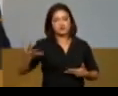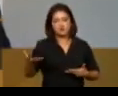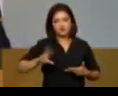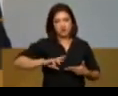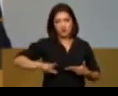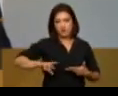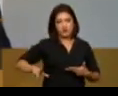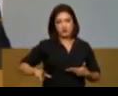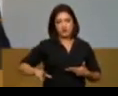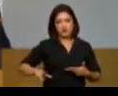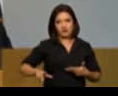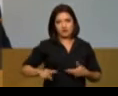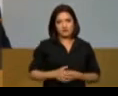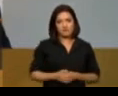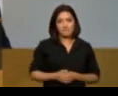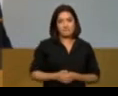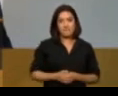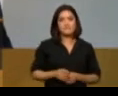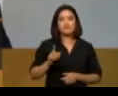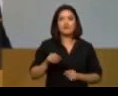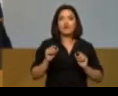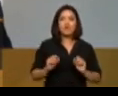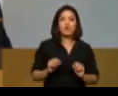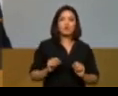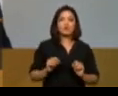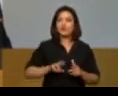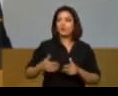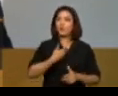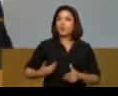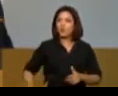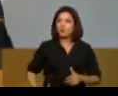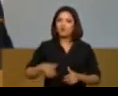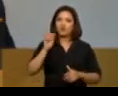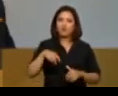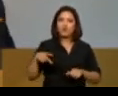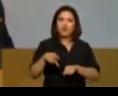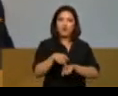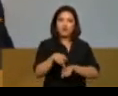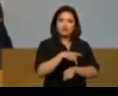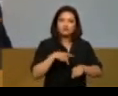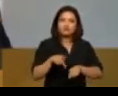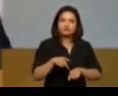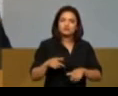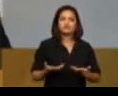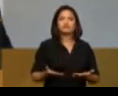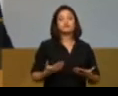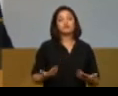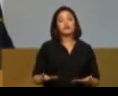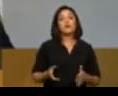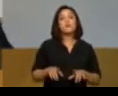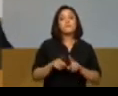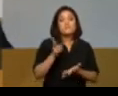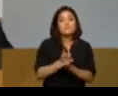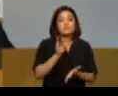não. É uma medida de Estado, não de governo. Com efeito, digo eu, ainda